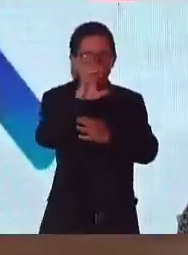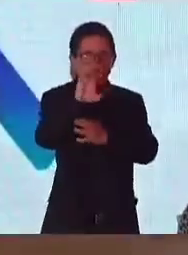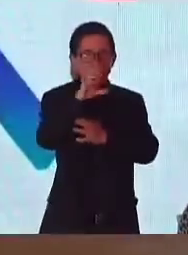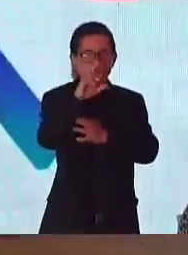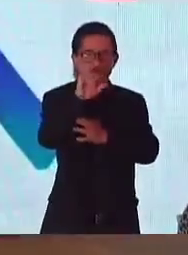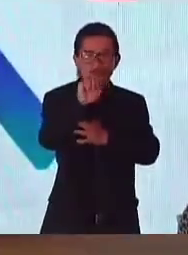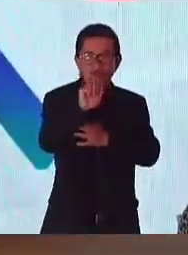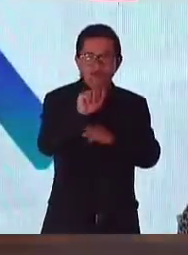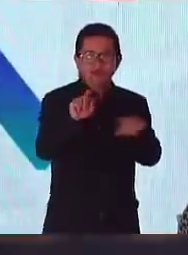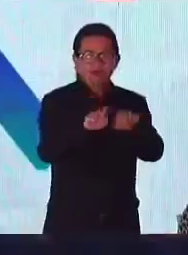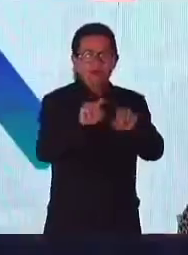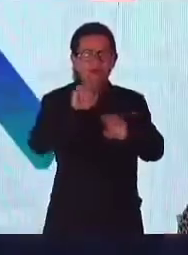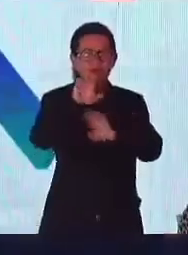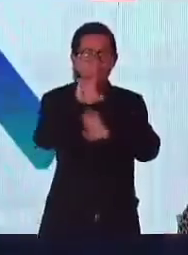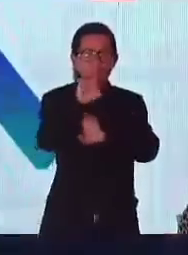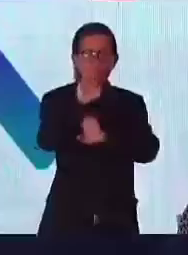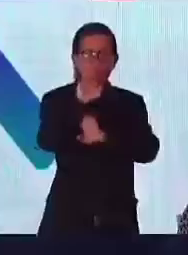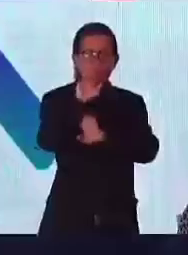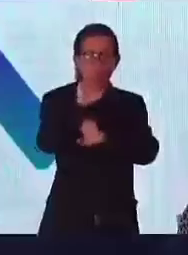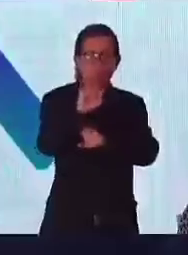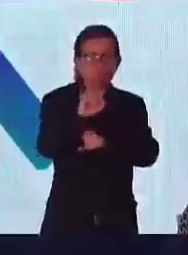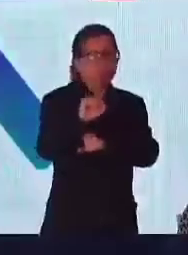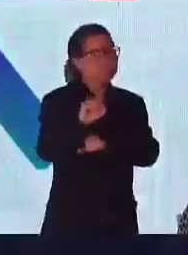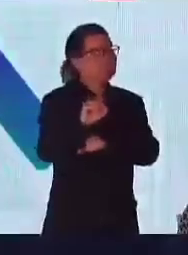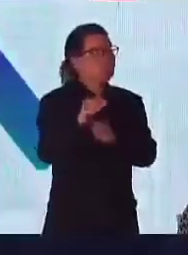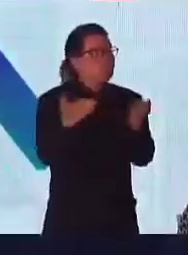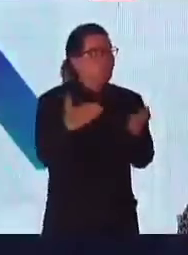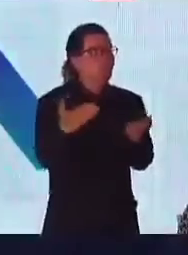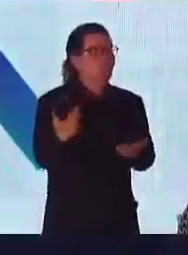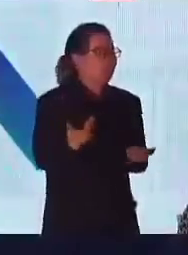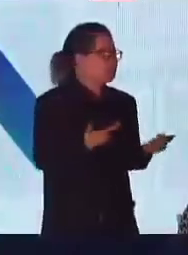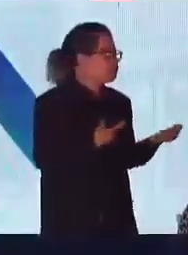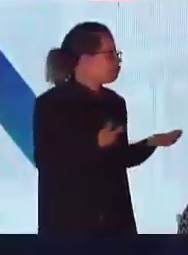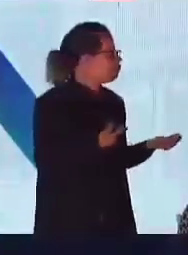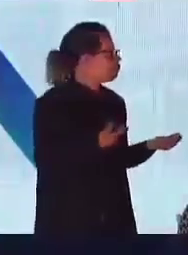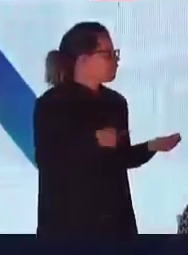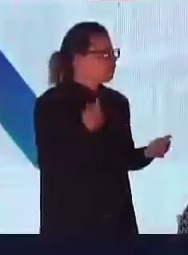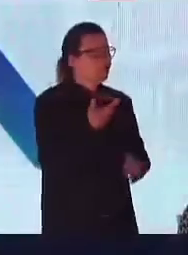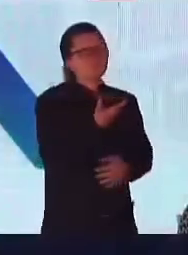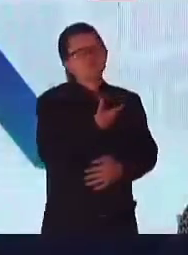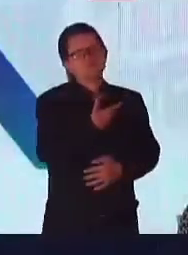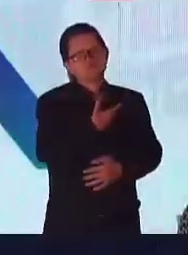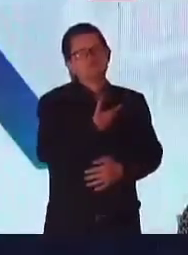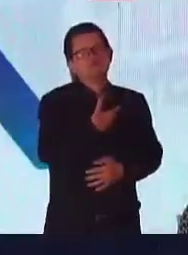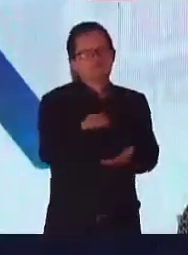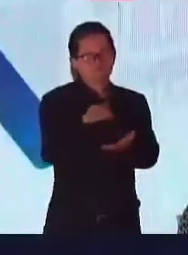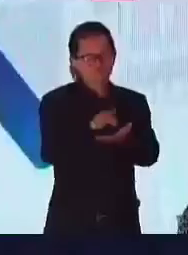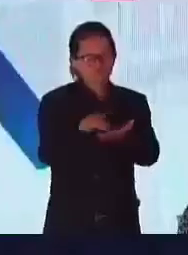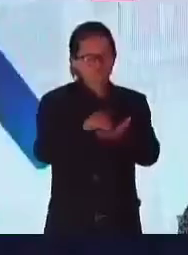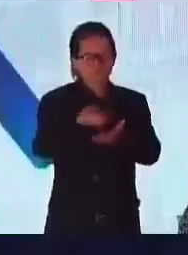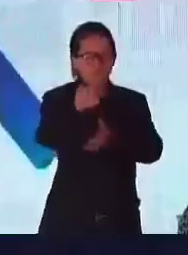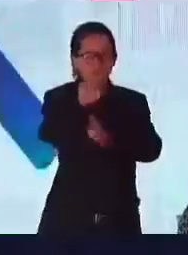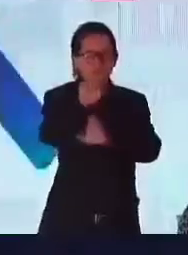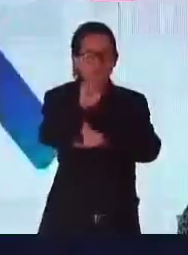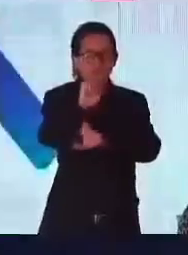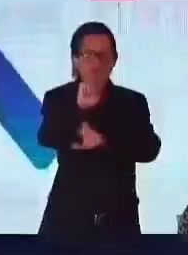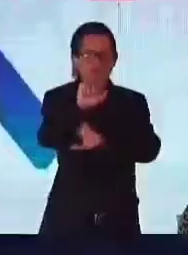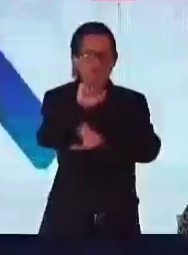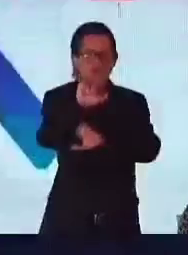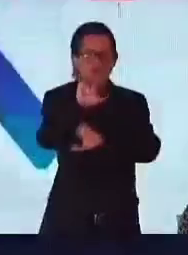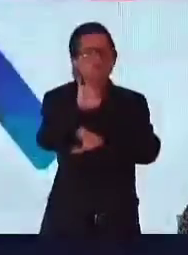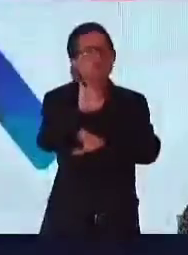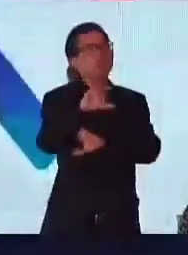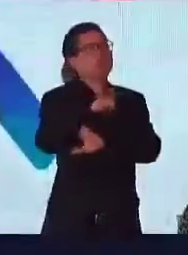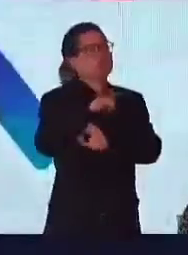Rodrigo Roster e agora fechando com chave de ouro com o nosso amigo secretário Silvio, que se